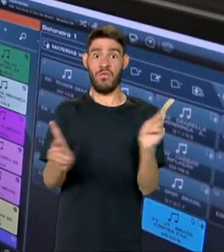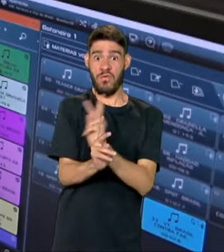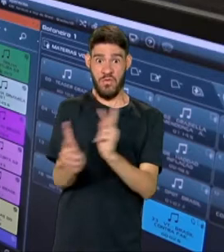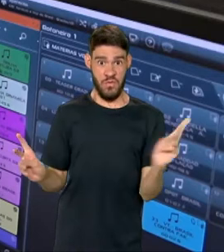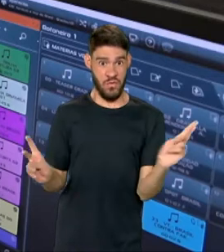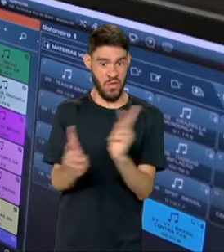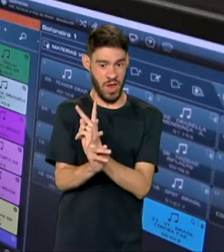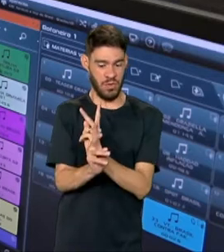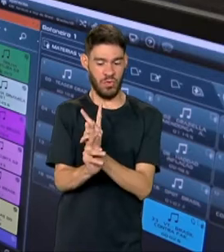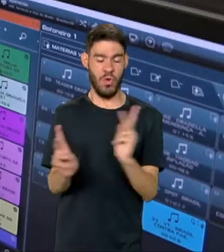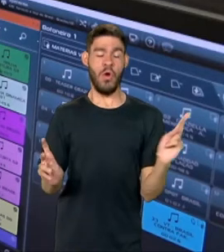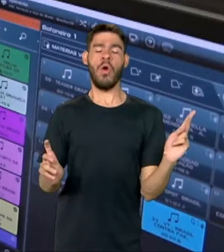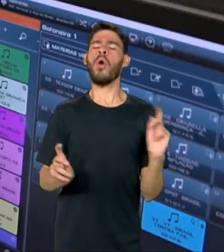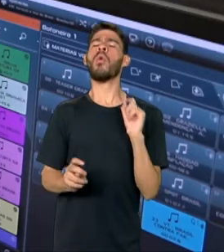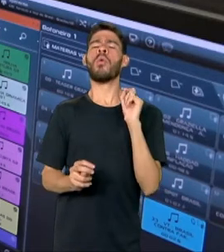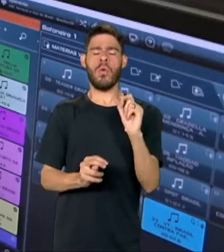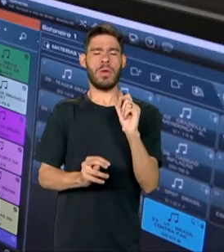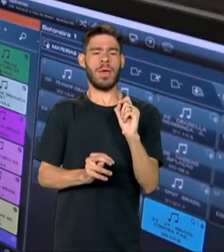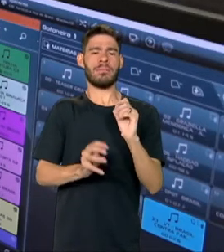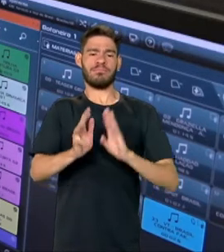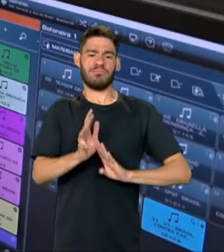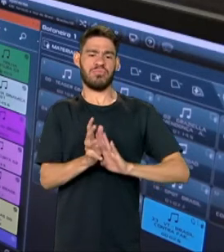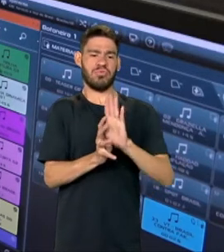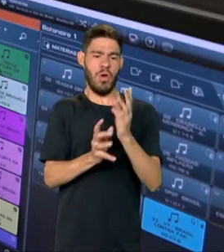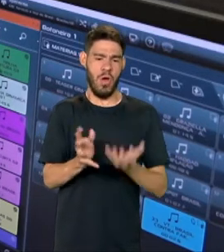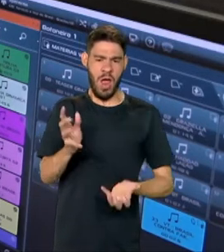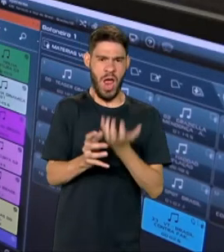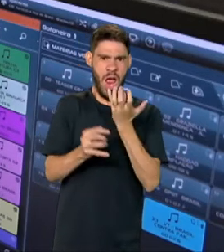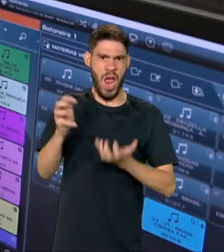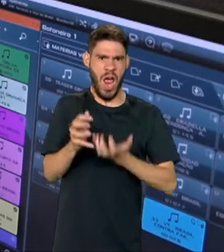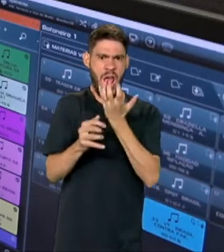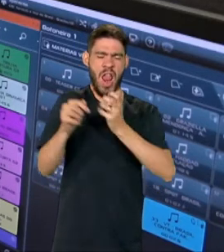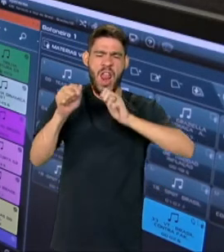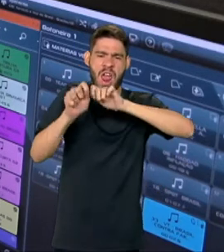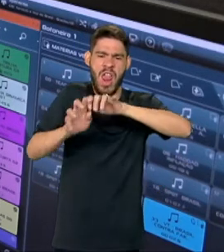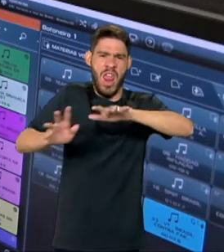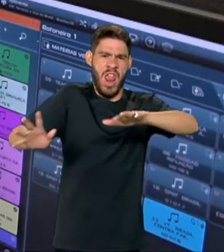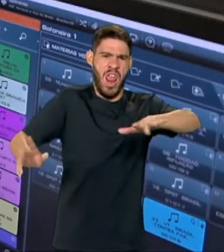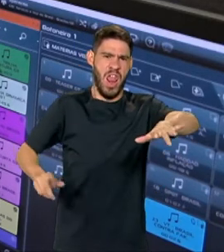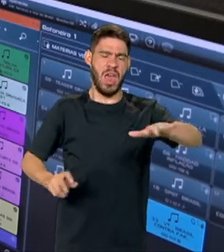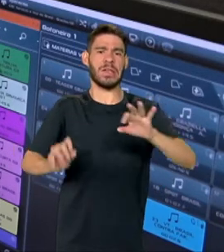Então, os ventos acabam que elevam aquelas chamas para